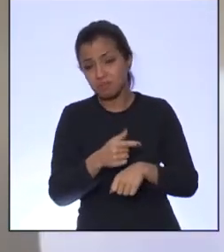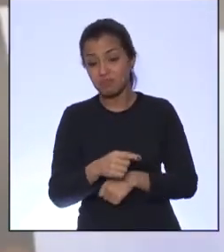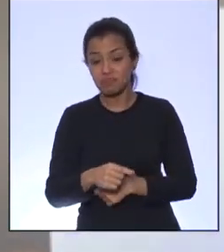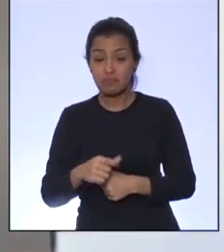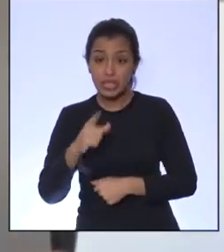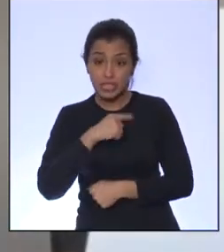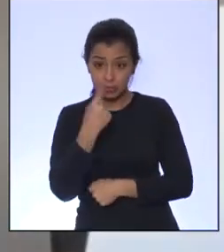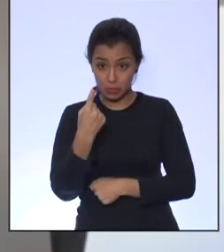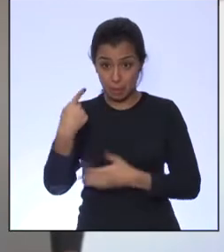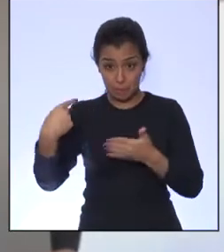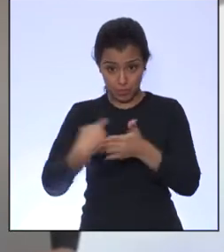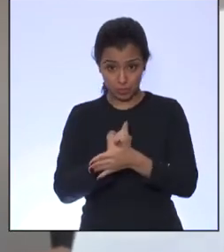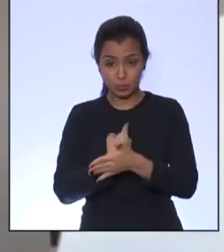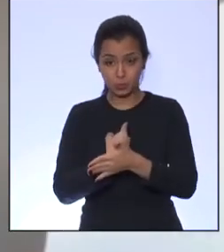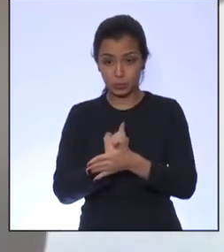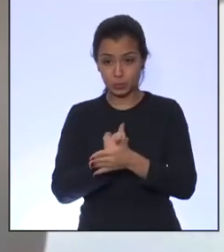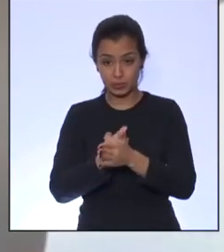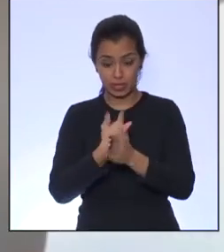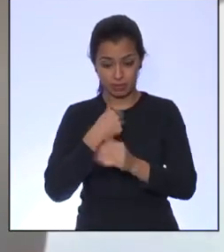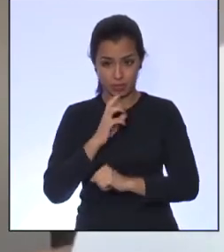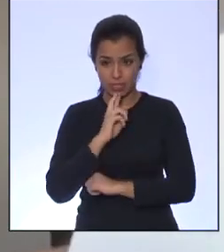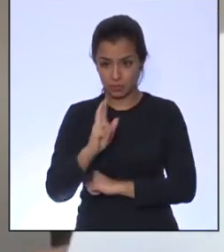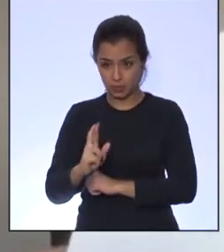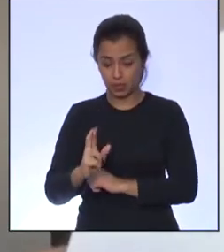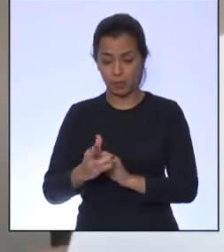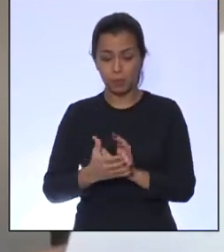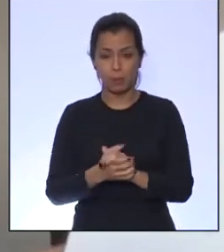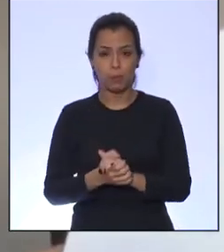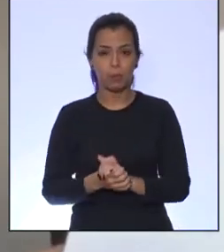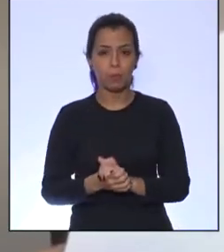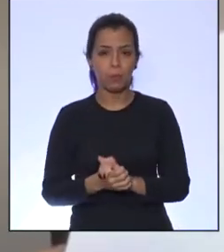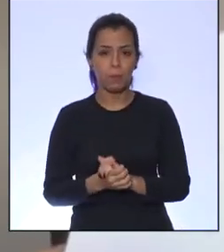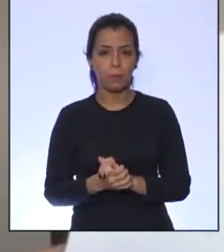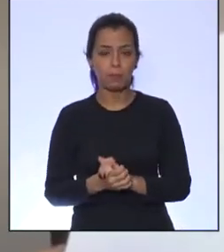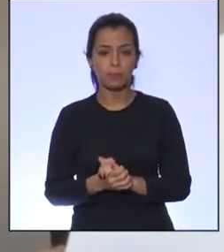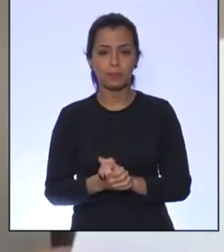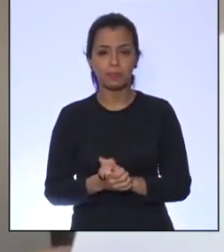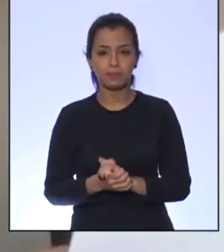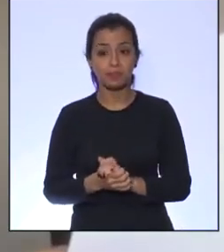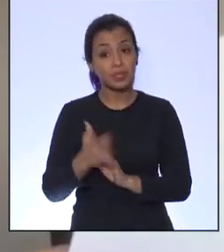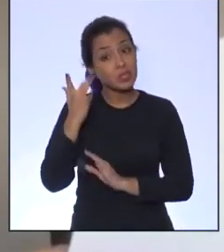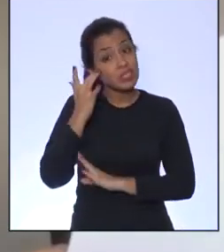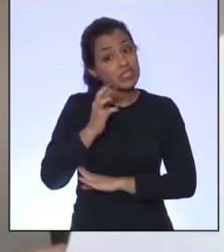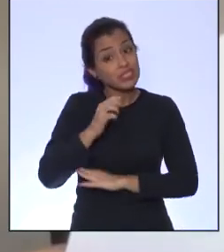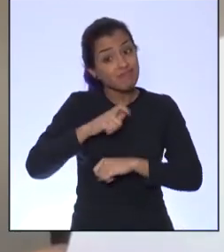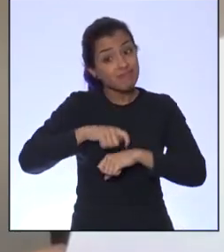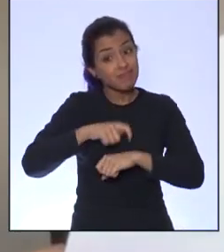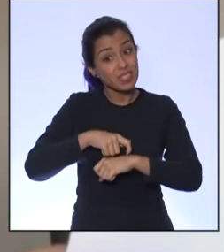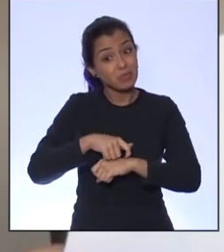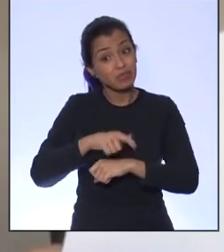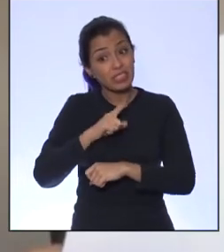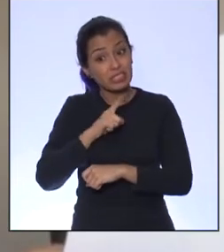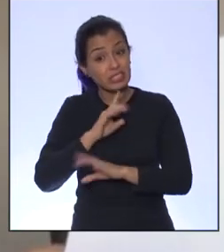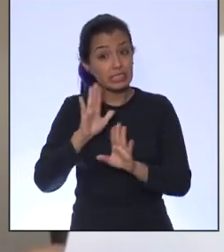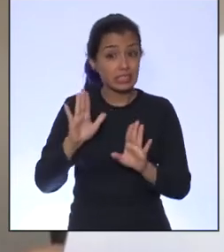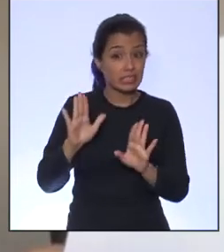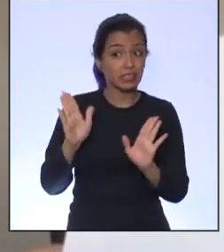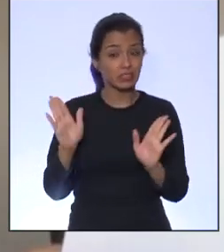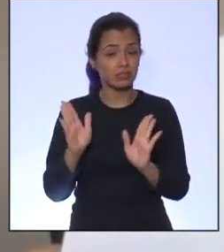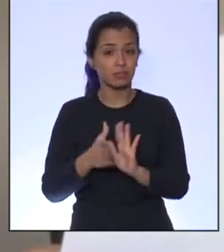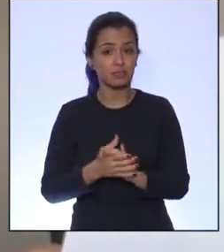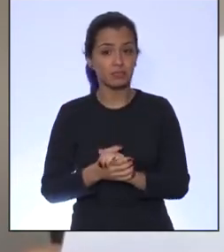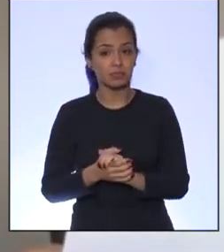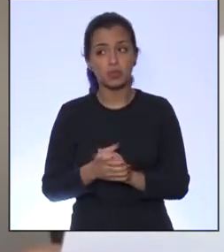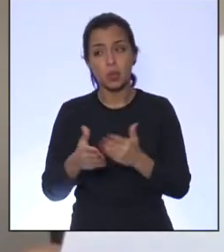tinha pensado em fazer, não sei se vai ter tempo, talvez rapidamente você,